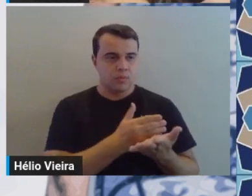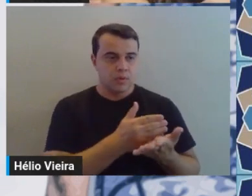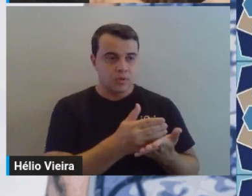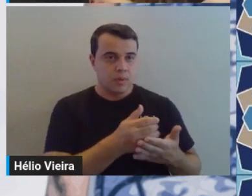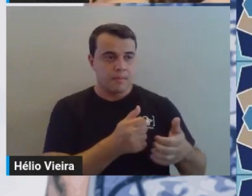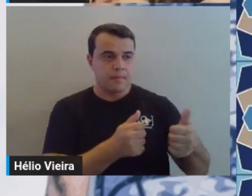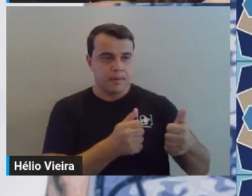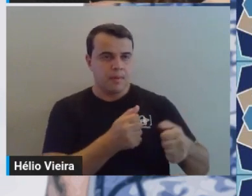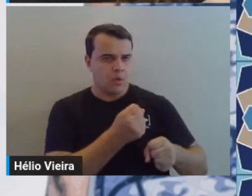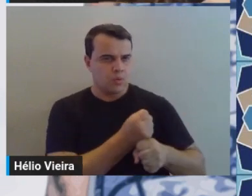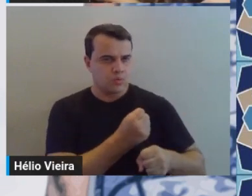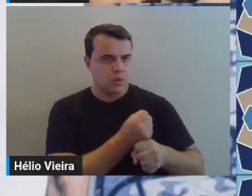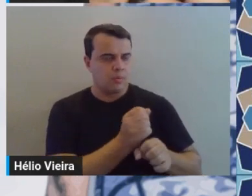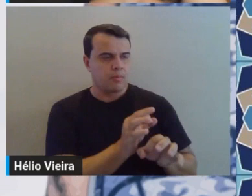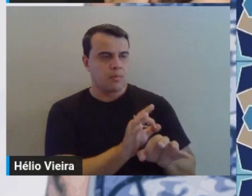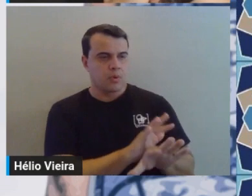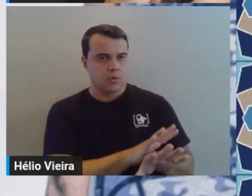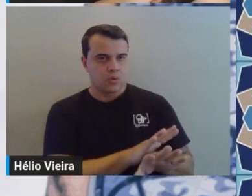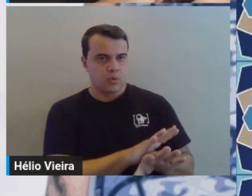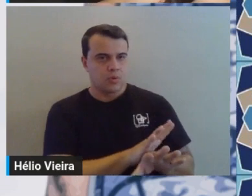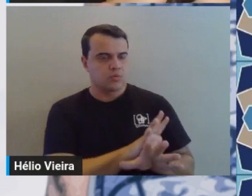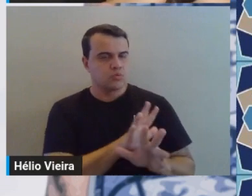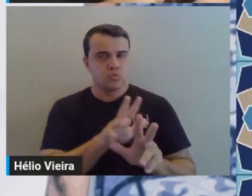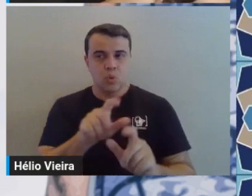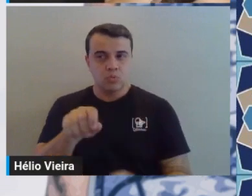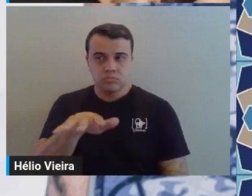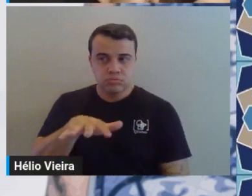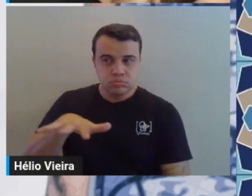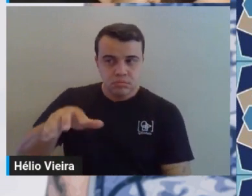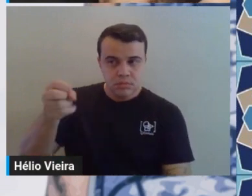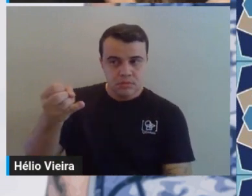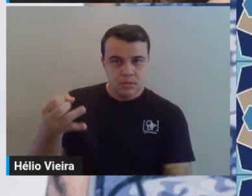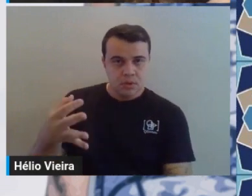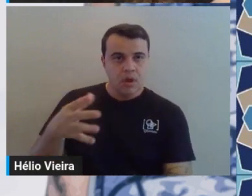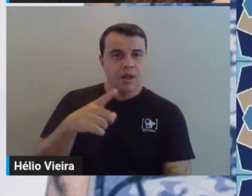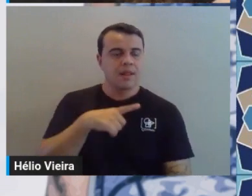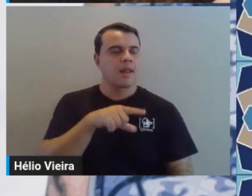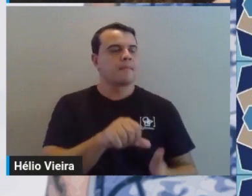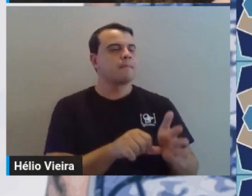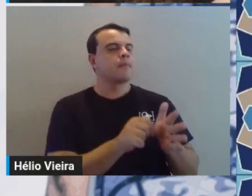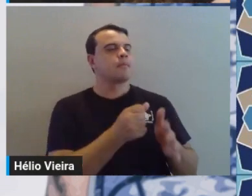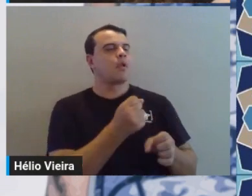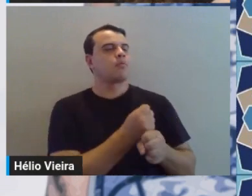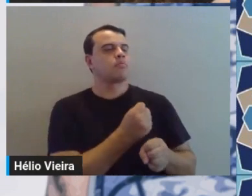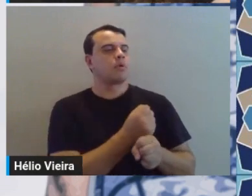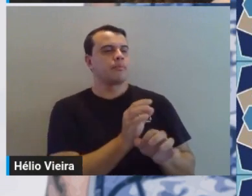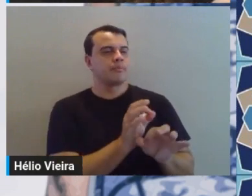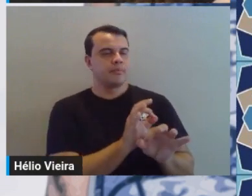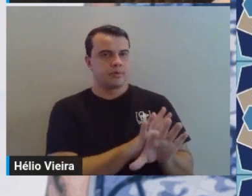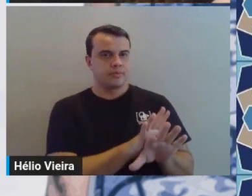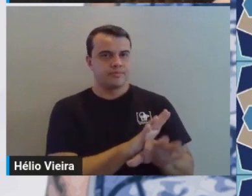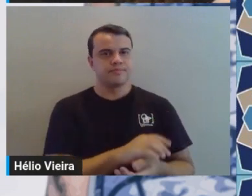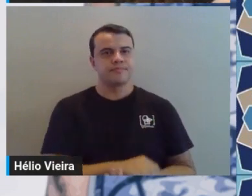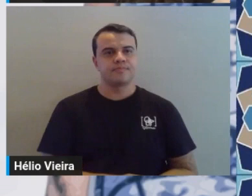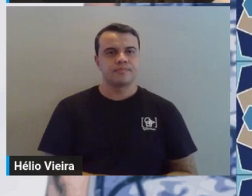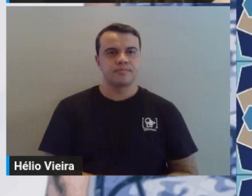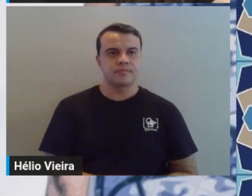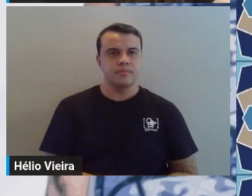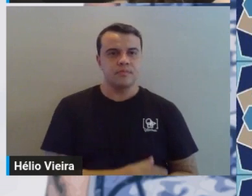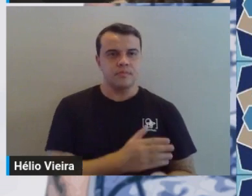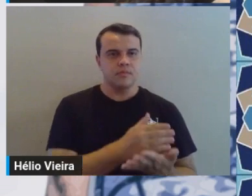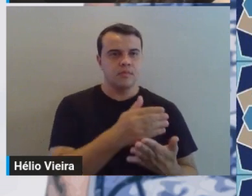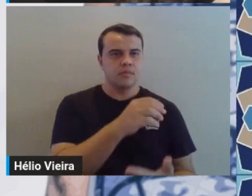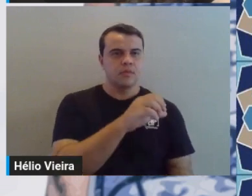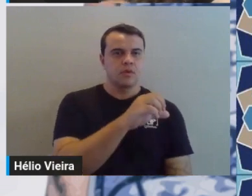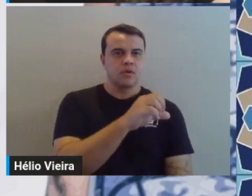primeiro equipamento a ficar pronto, né? De todos do conjunto arquitetônico, ele é o primeiro a ficar pronto. Em